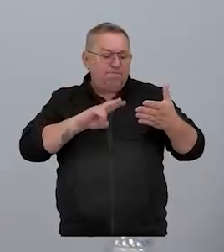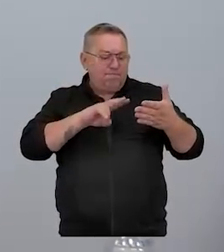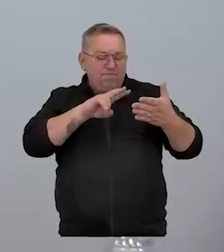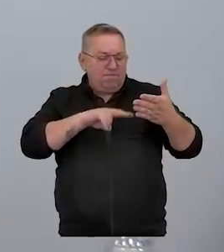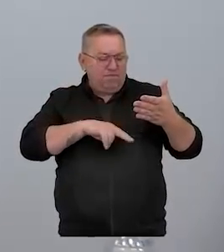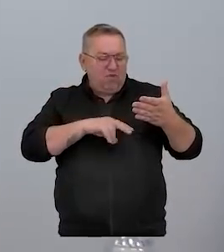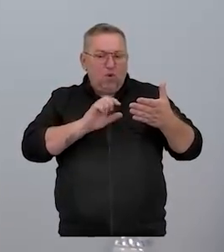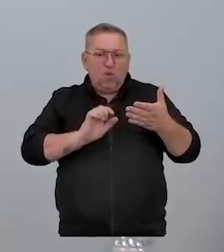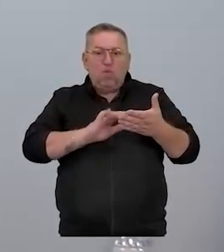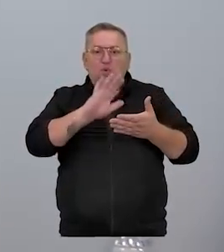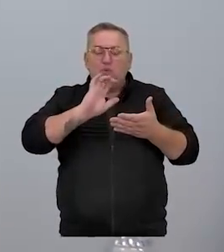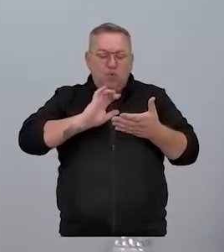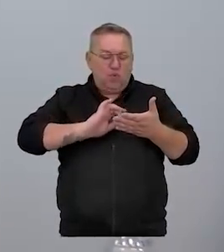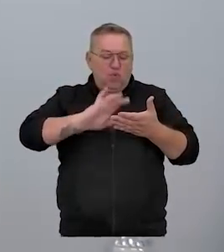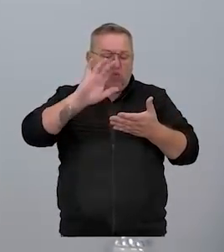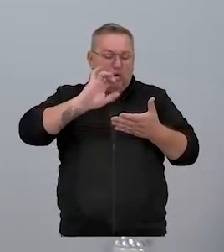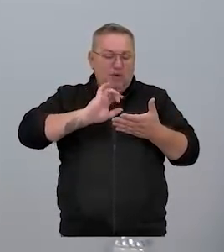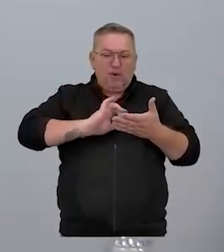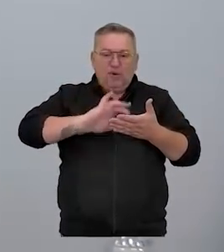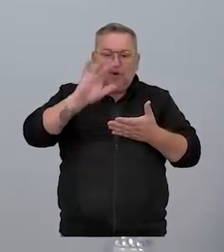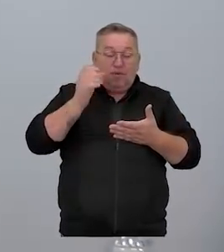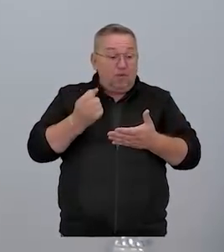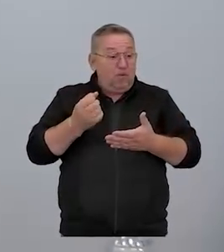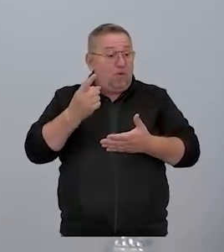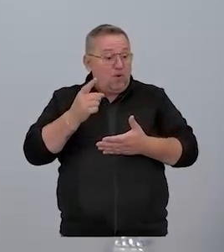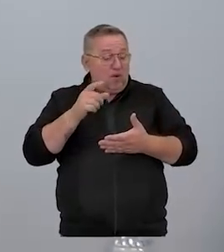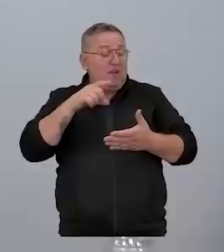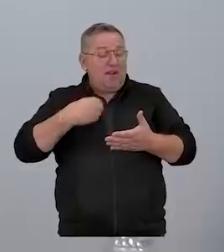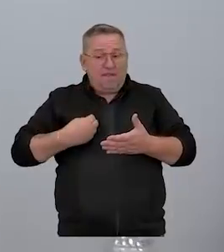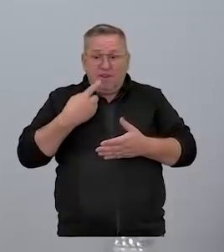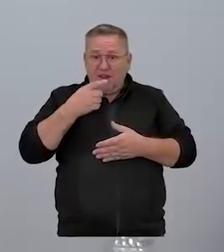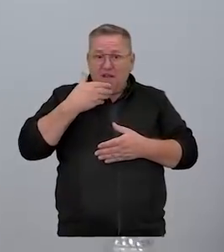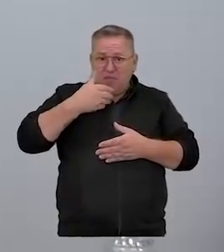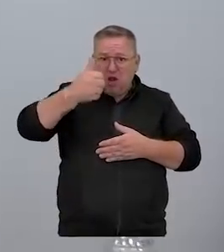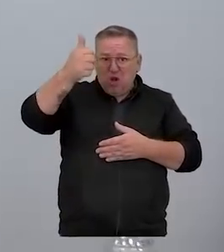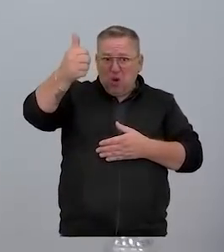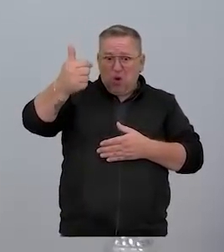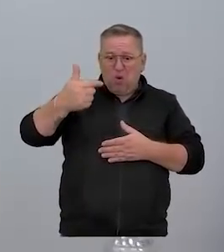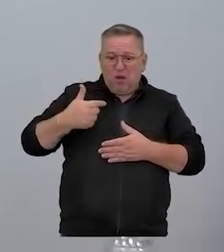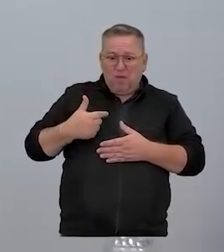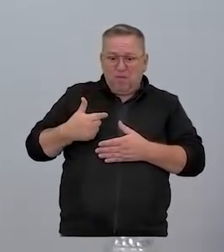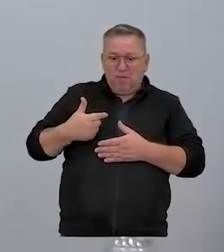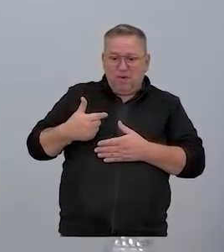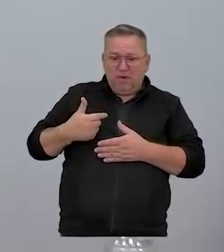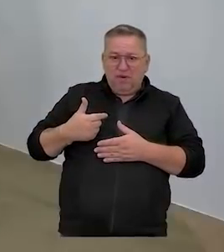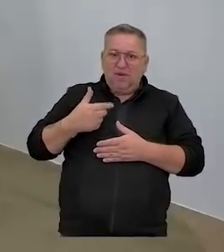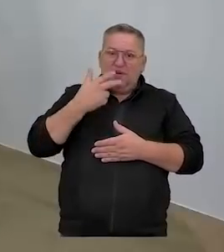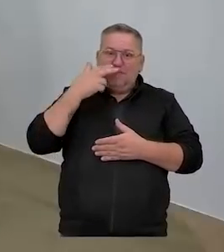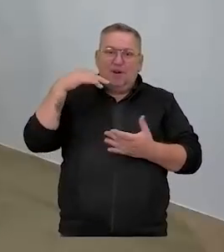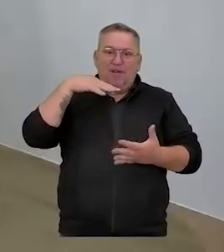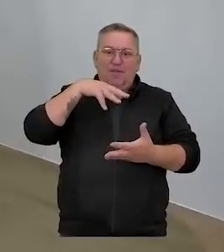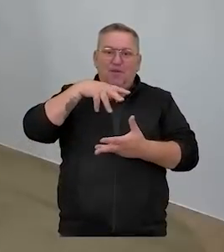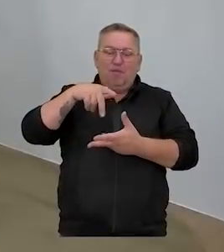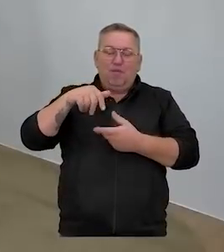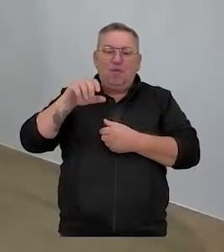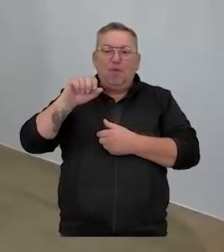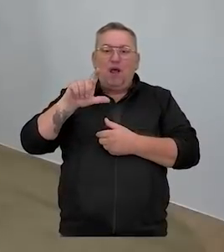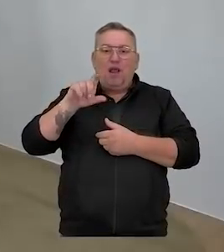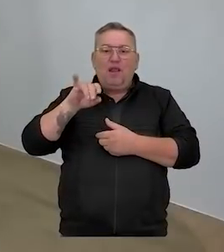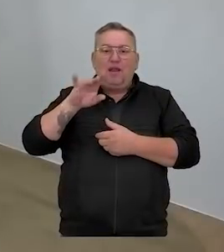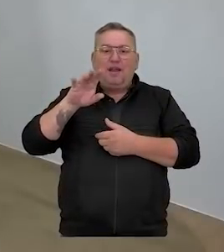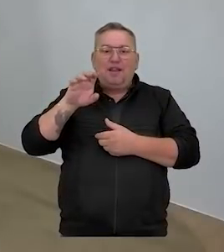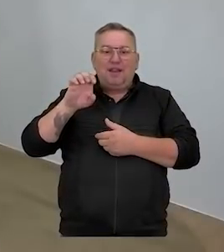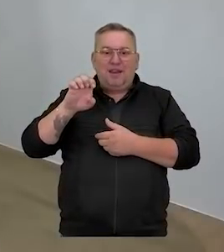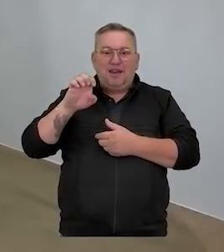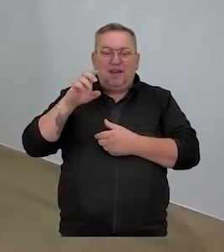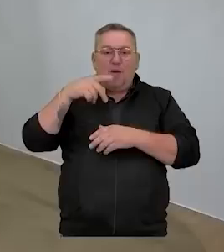do outro, comparando com a nossa vida, né? Nossa, como a vida do outro sempre é melhor. Mundo de Alice. Mundo de praticamente. Alice, isso.